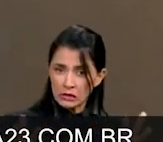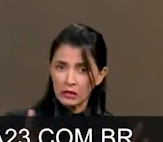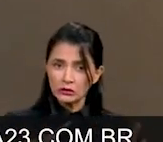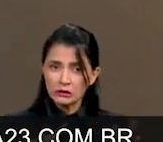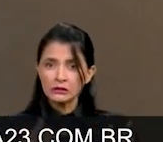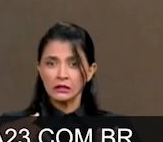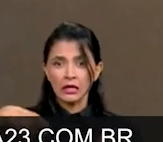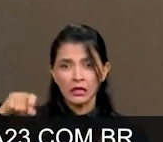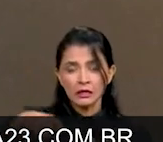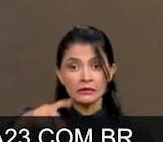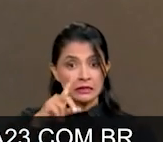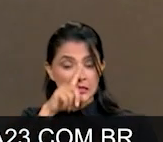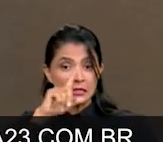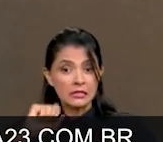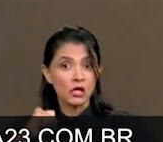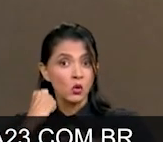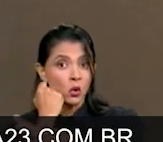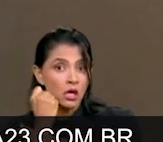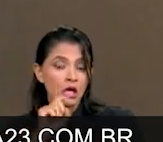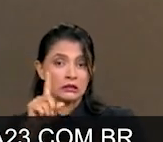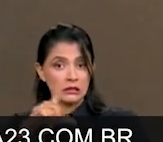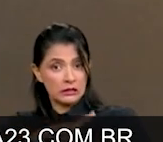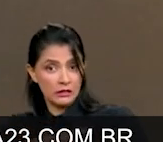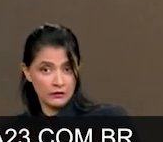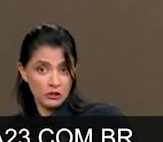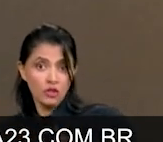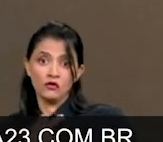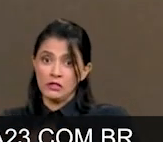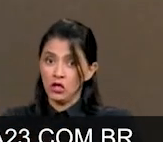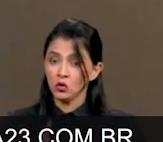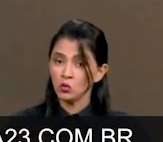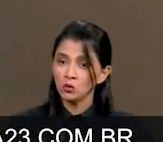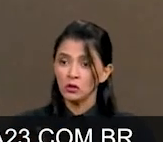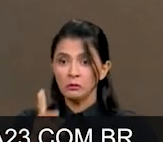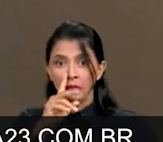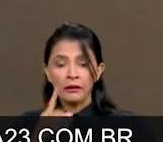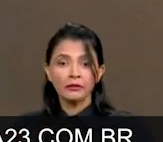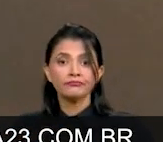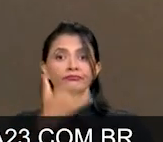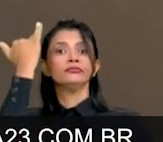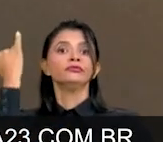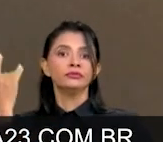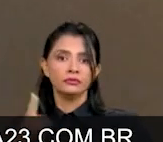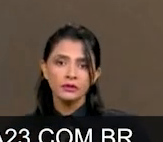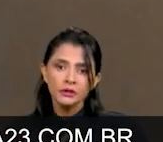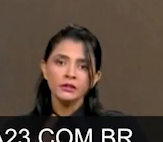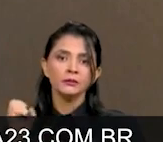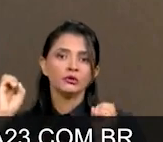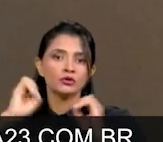na parte de cima, para saber se ele existe, se ele não existe, para ele não cair em nenhum tipo de golpe e acabar